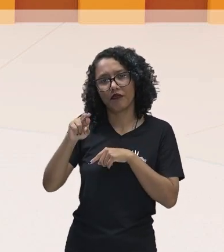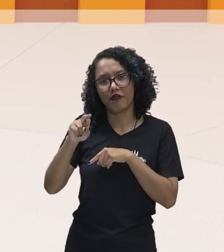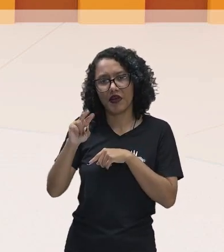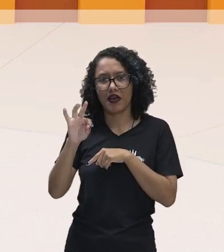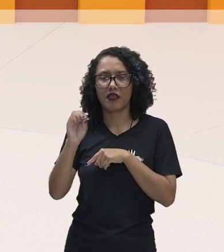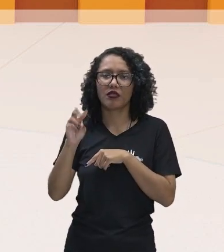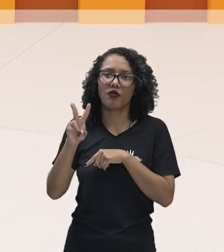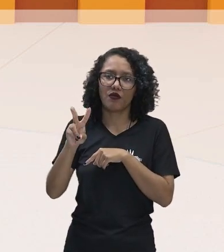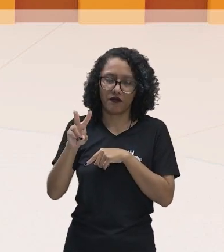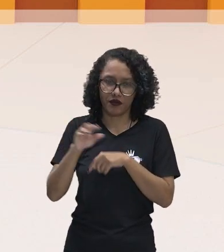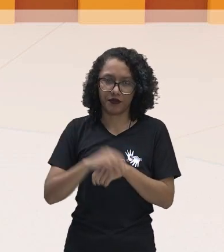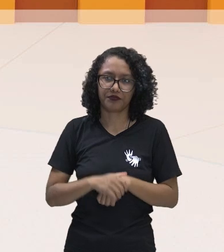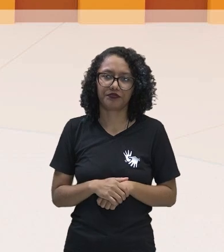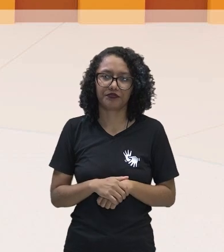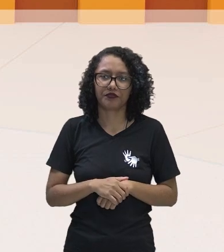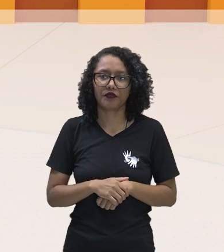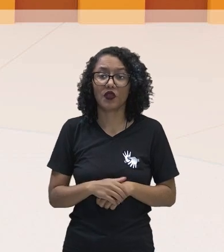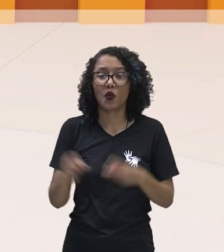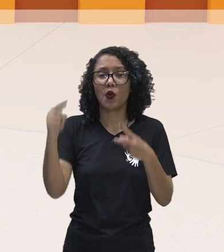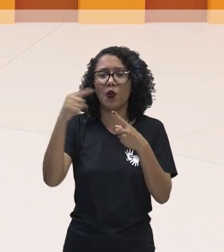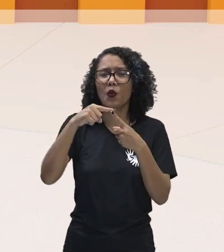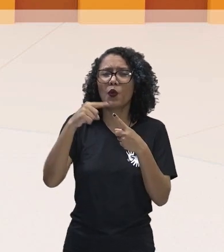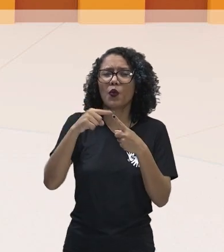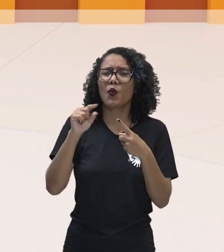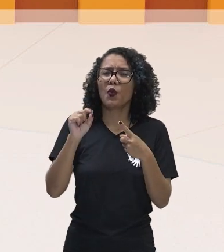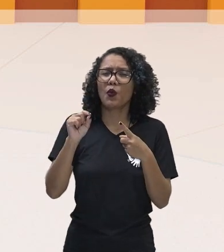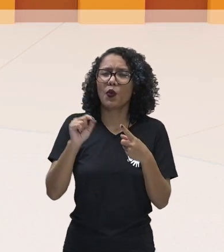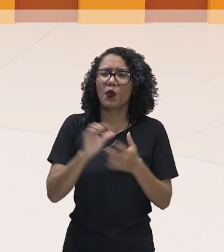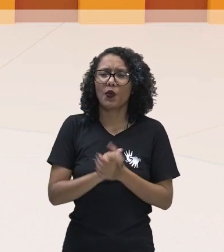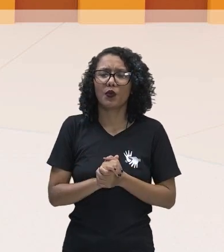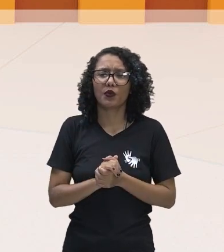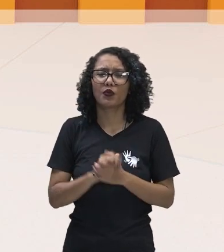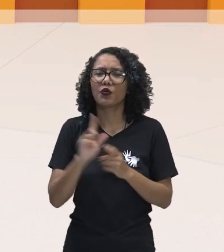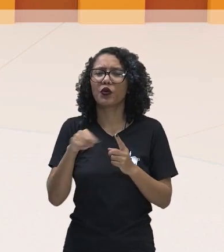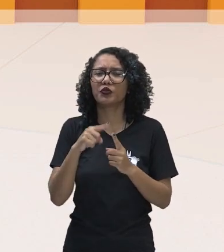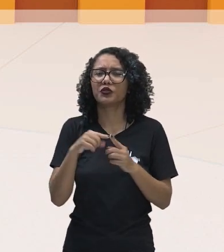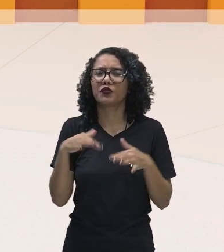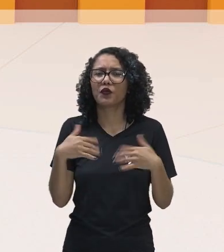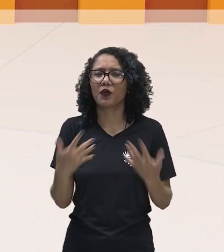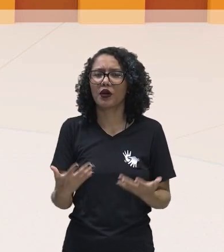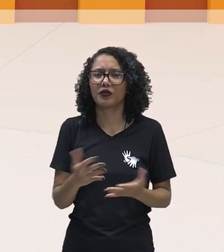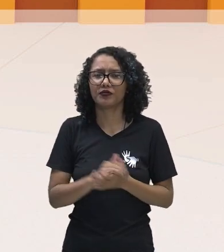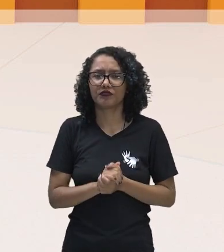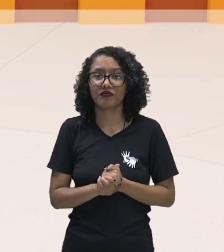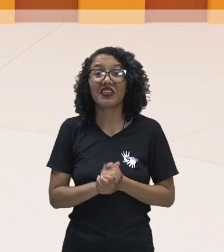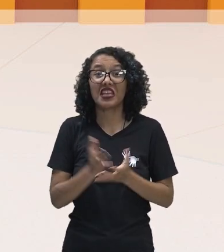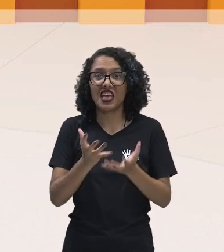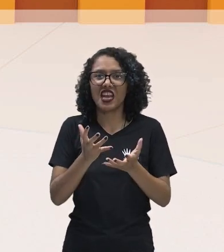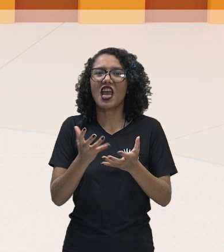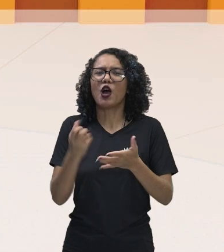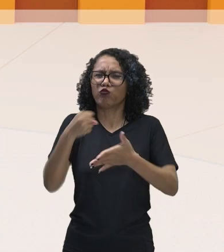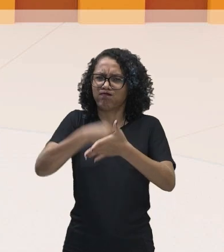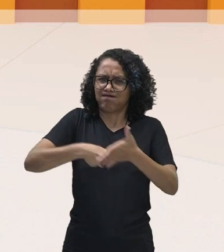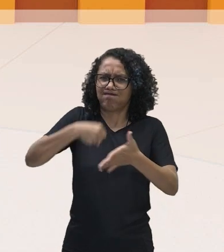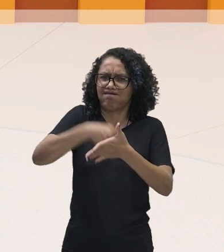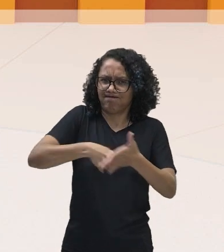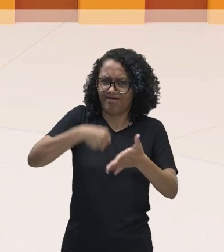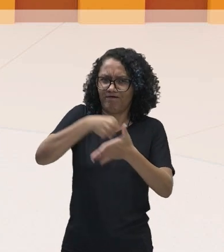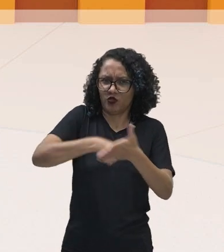ocorre? Essa maioria, os bolcheviques, eles pretendiam essa derrubada à força, essa